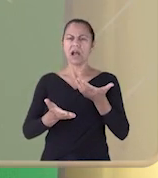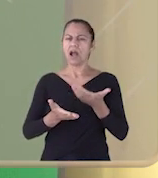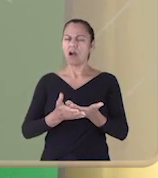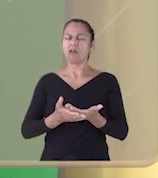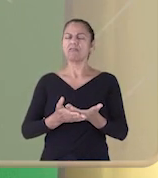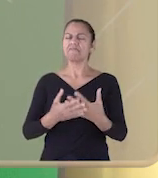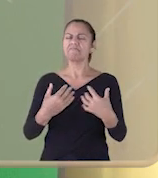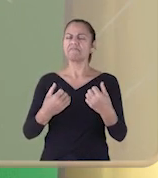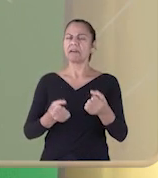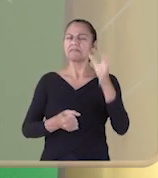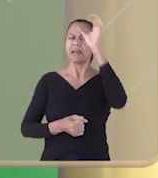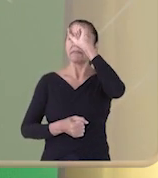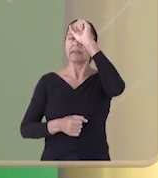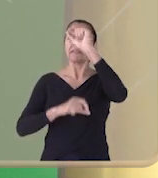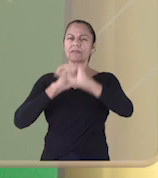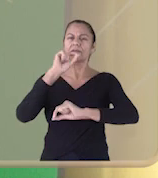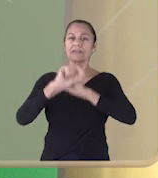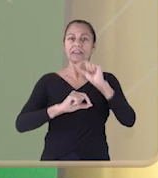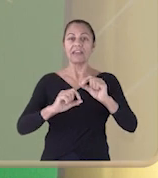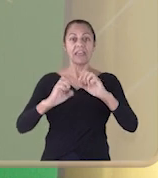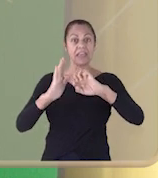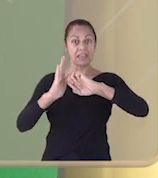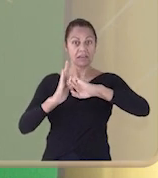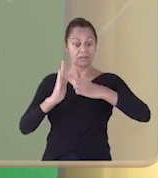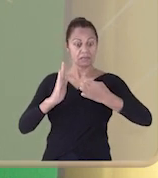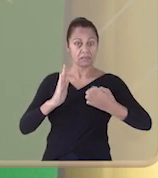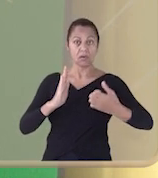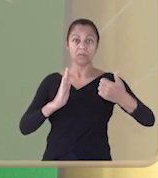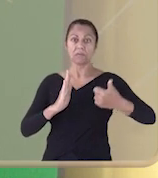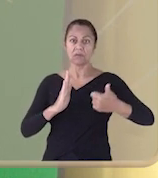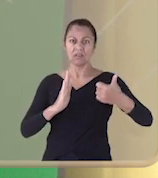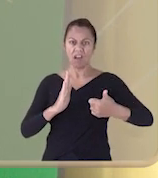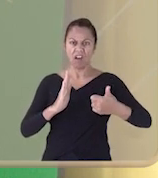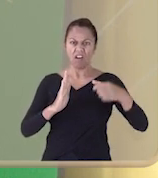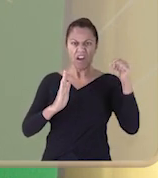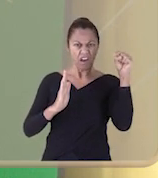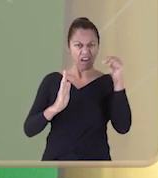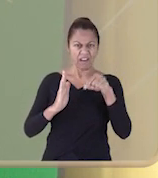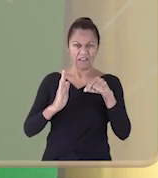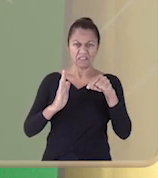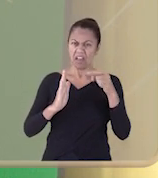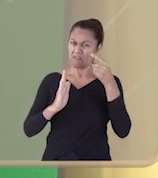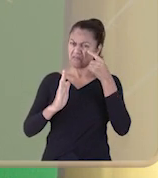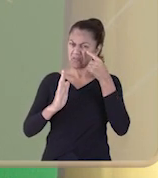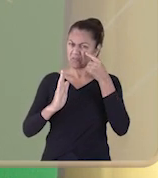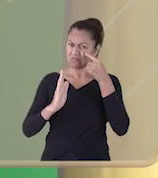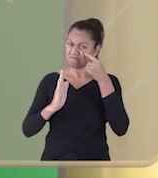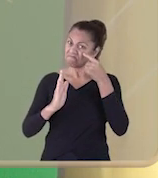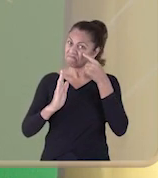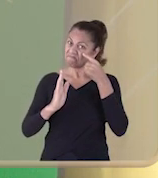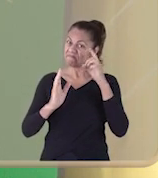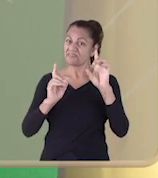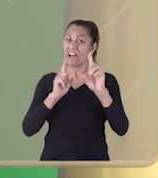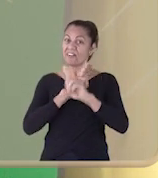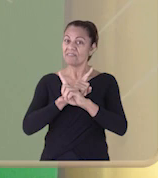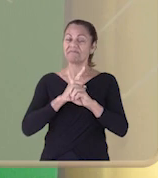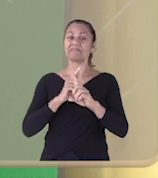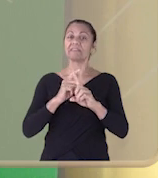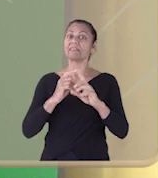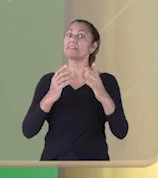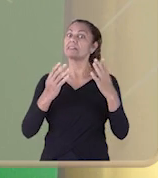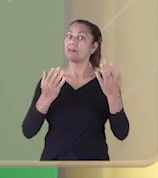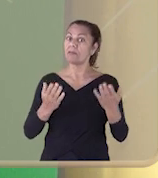trabalhar com equações de primeiro grau. Você já ouviu falar sobre equações de primeiro grau? Não? Então